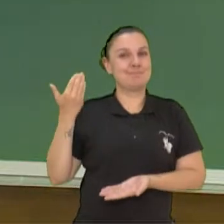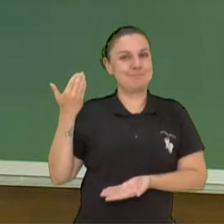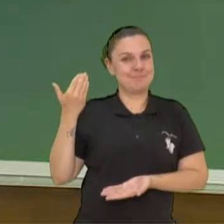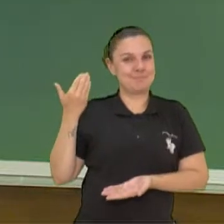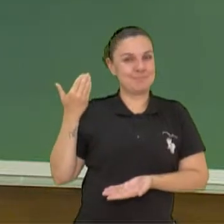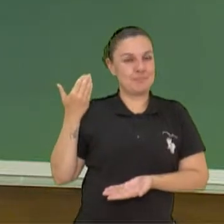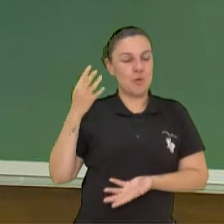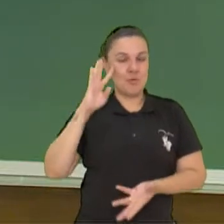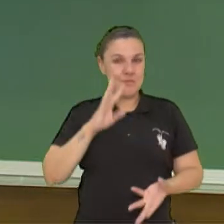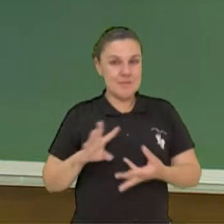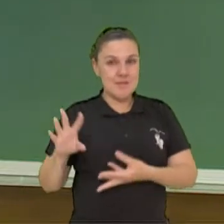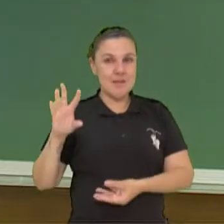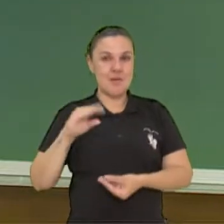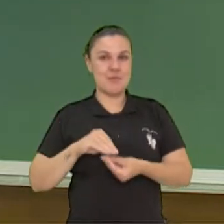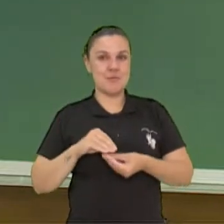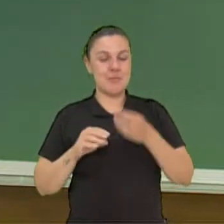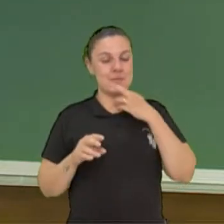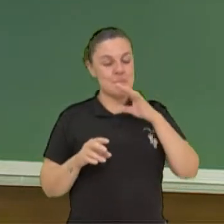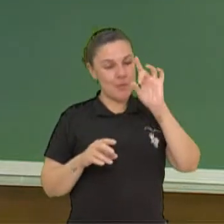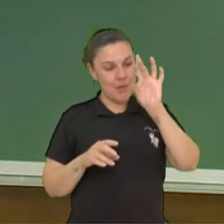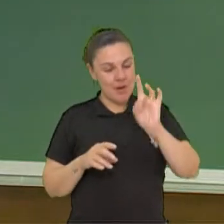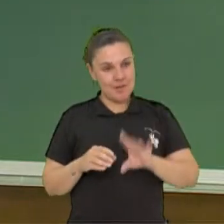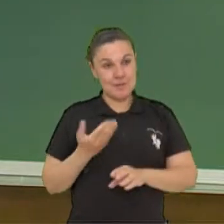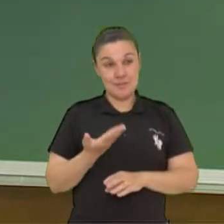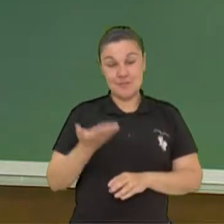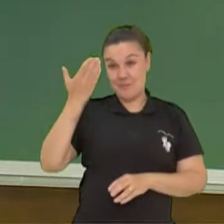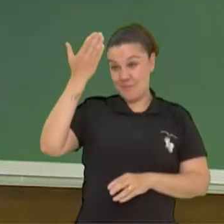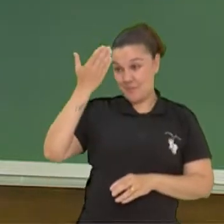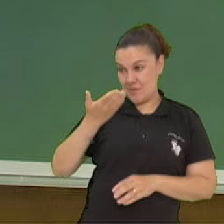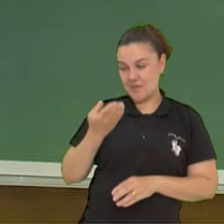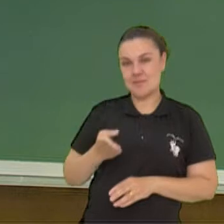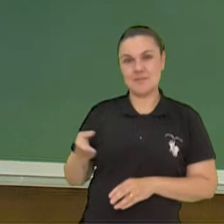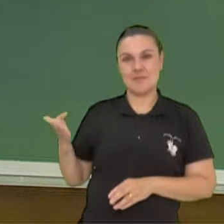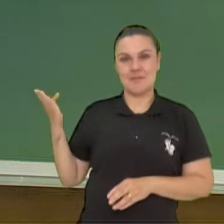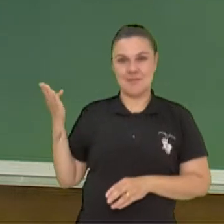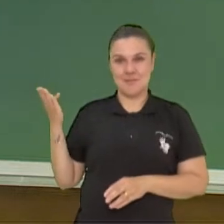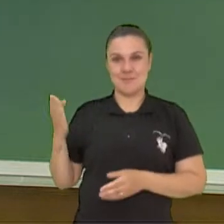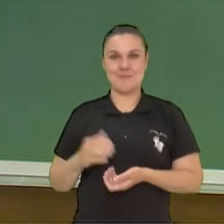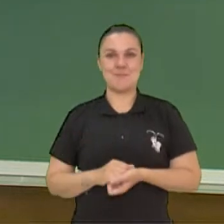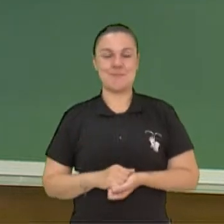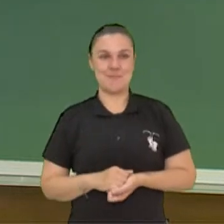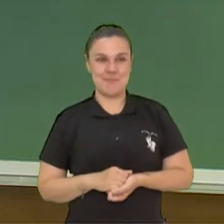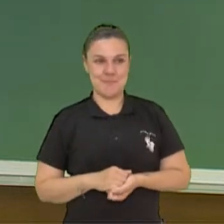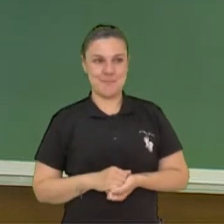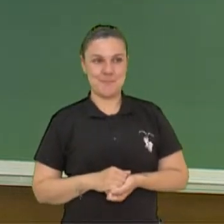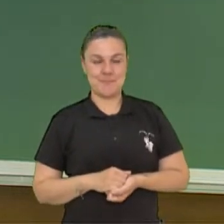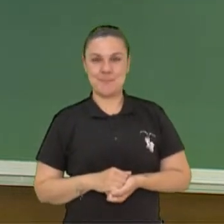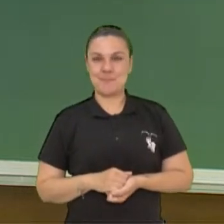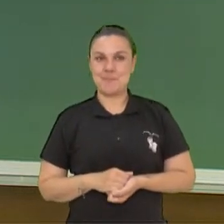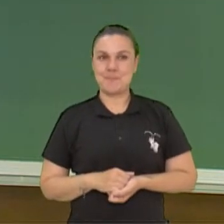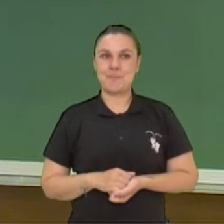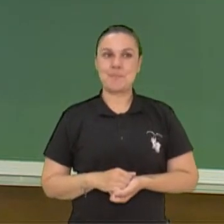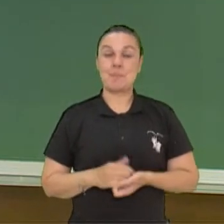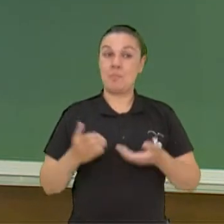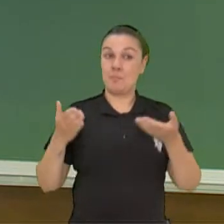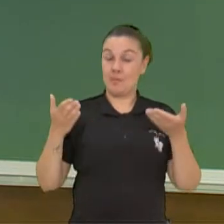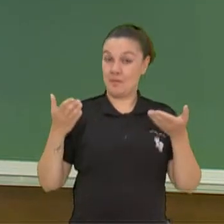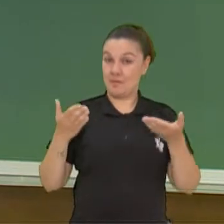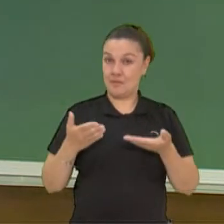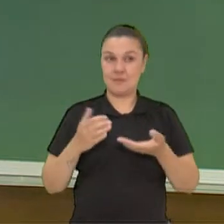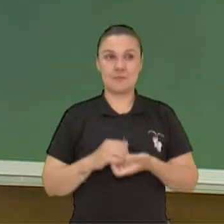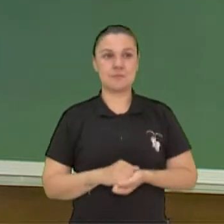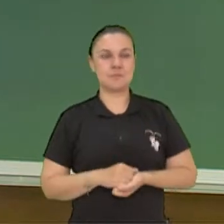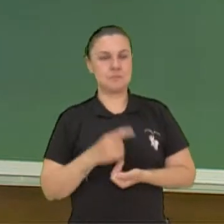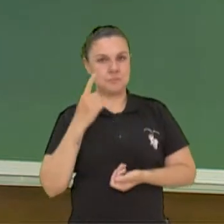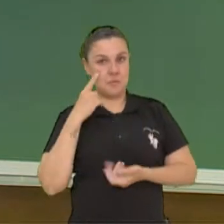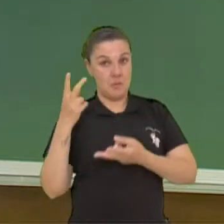vocês enxergarem essas fórmulas, ou essa maneira de se escrever, algebricamente, é a mesma